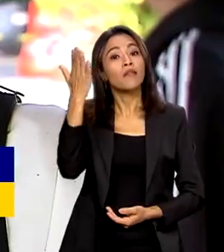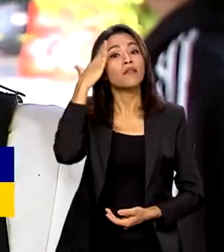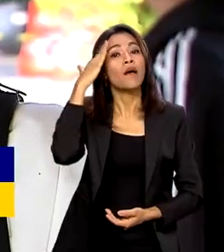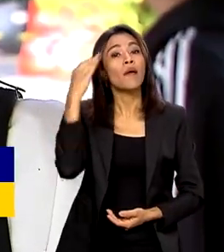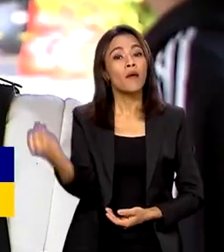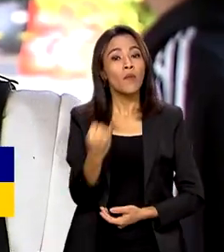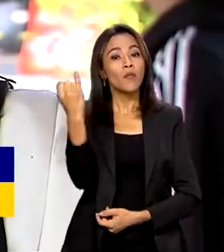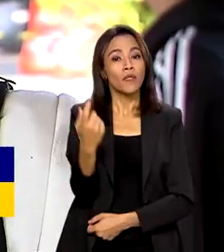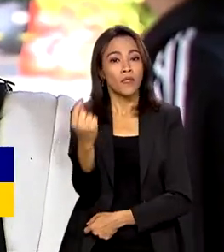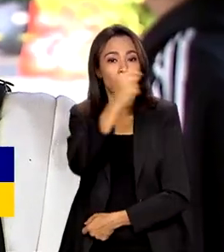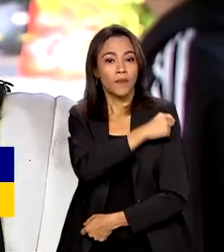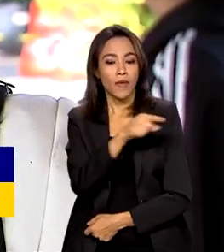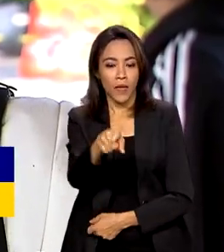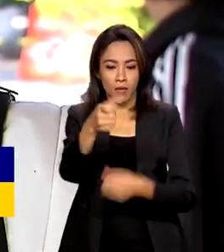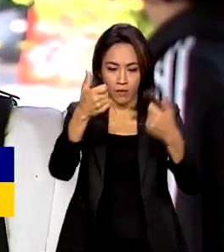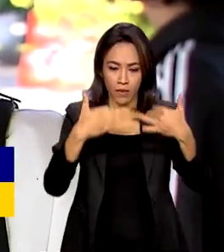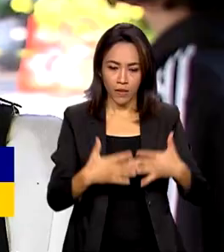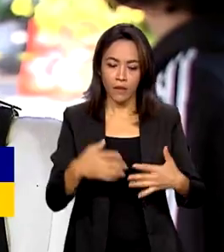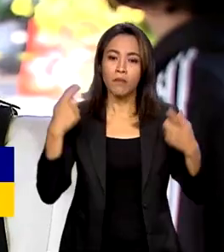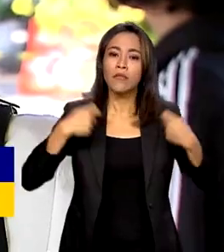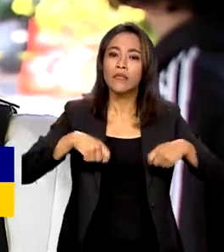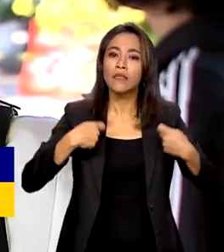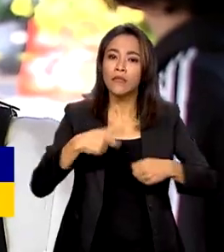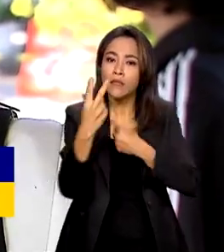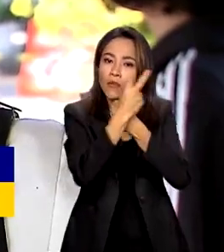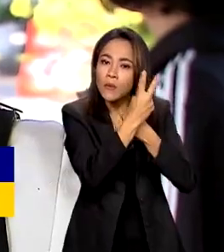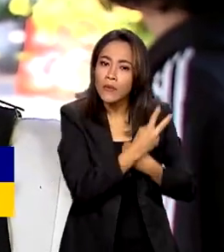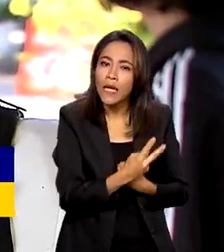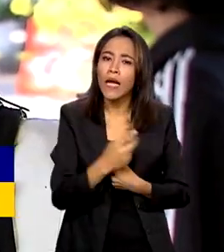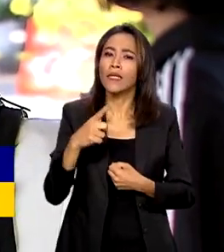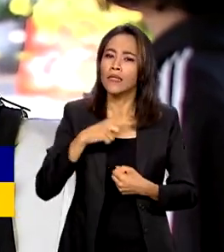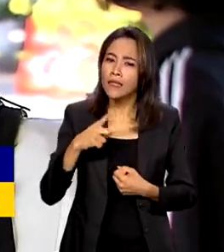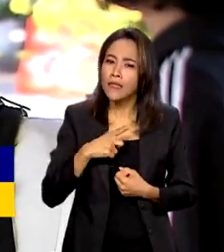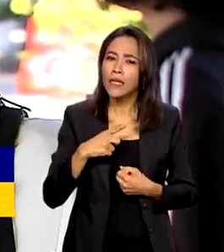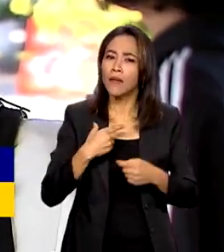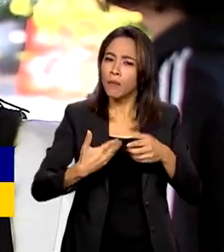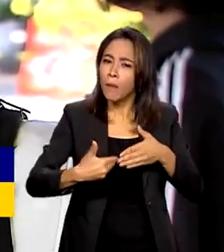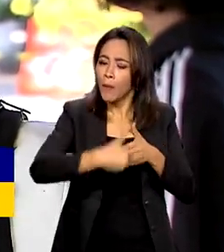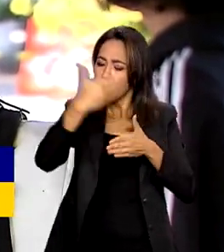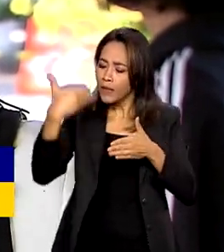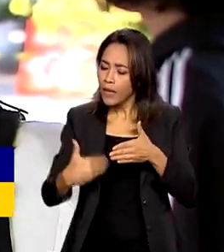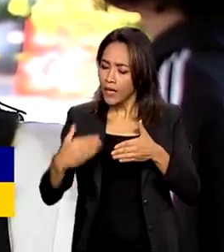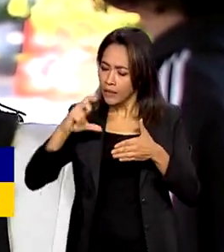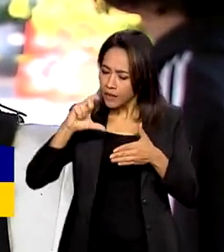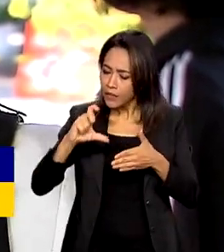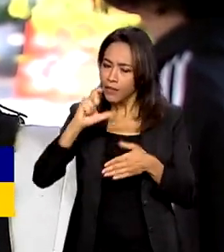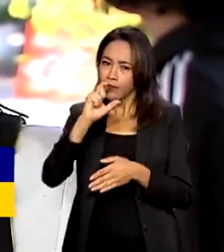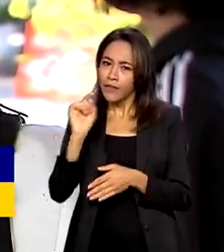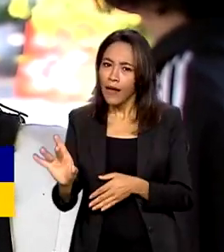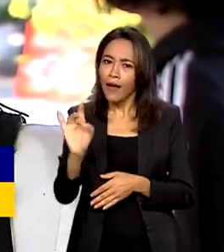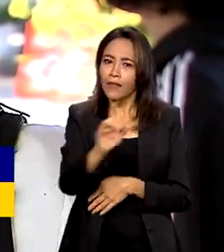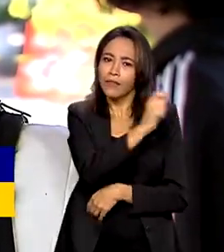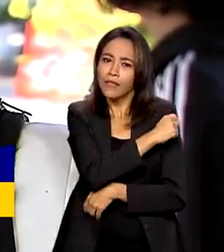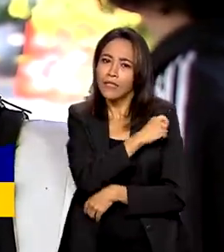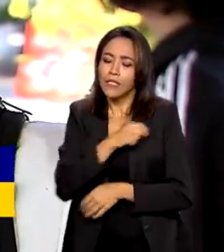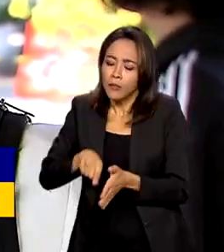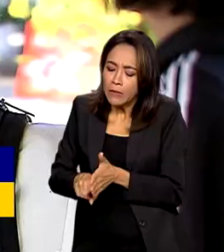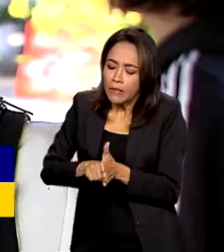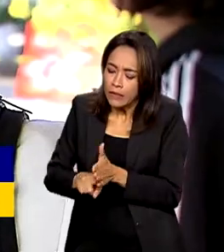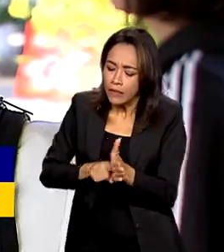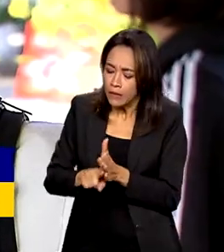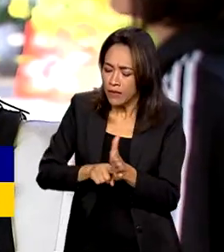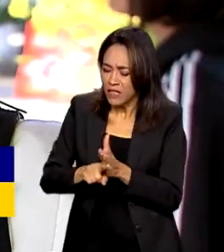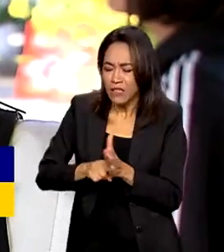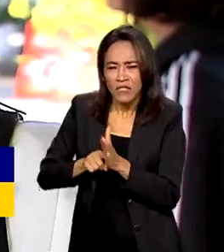que se cuidar. Tem muito investimento, tem muita dedicação por trás de cada vacina. Há um tempo imenso de